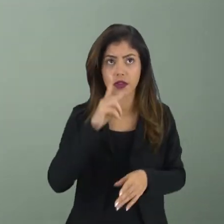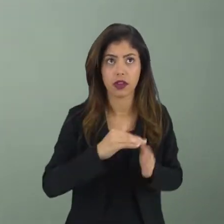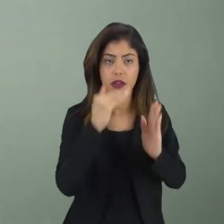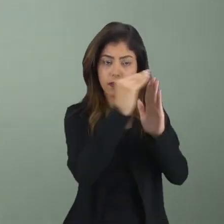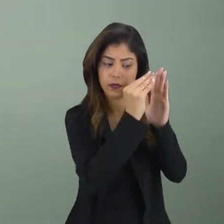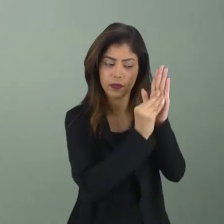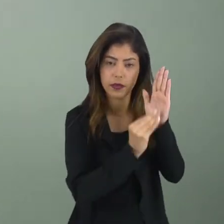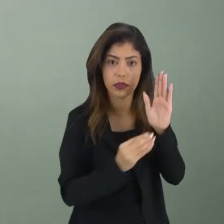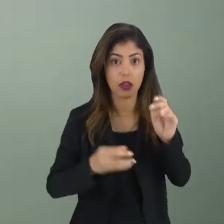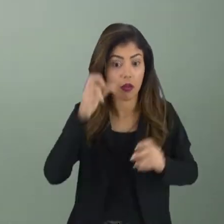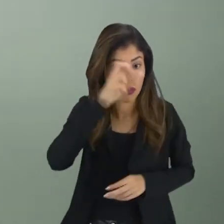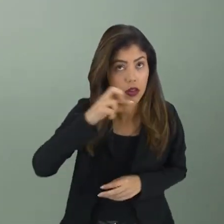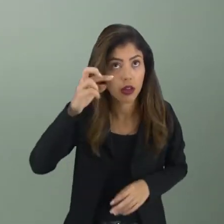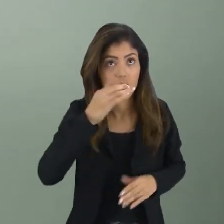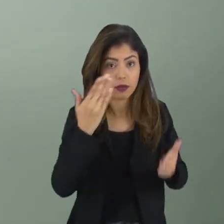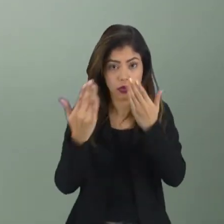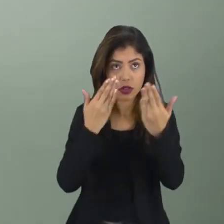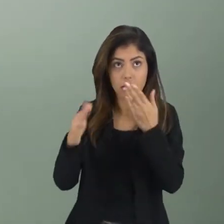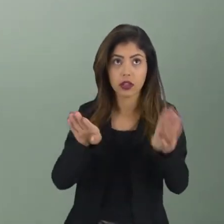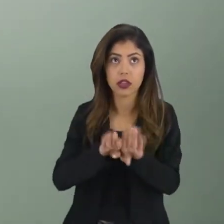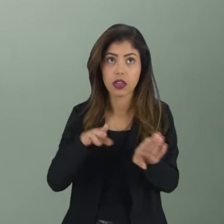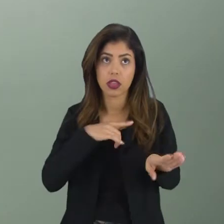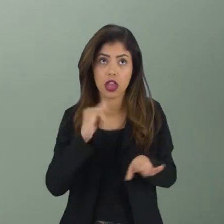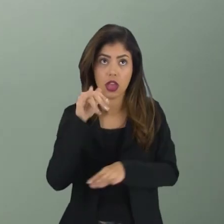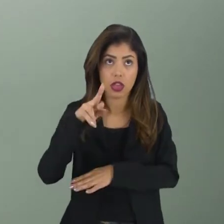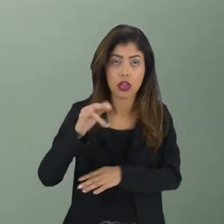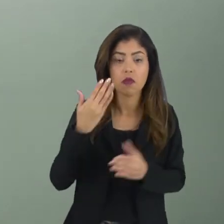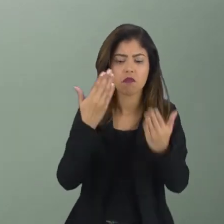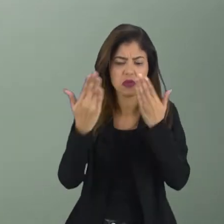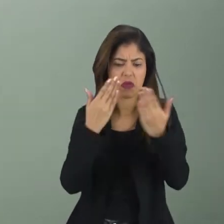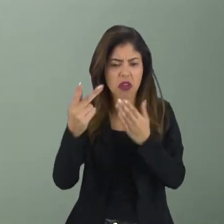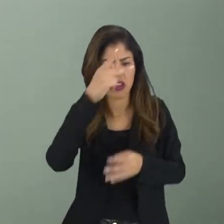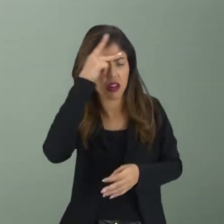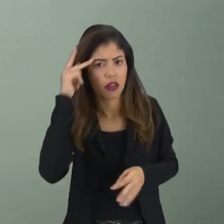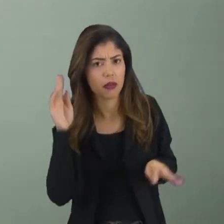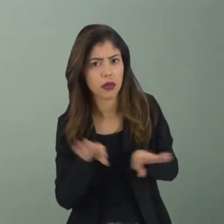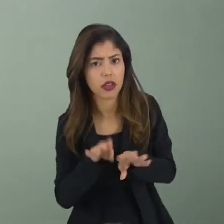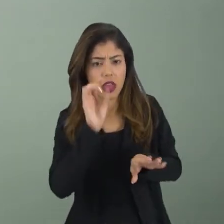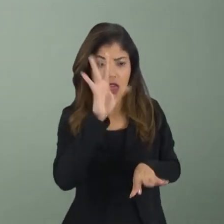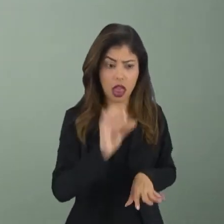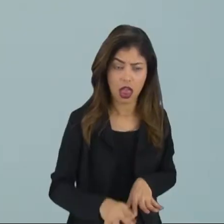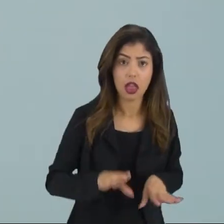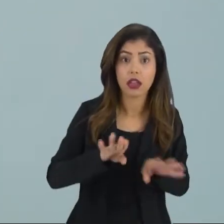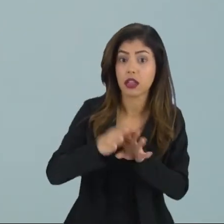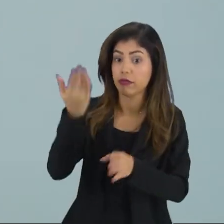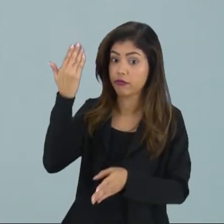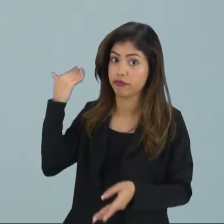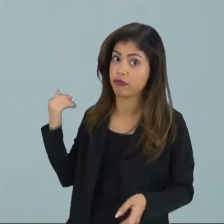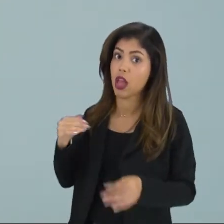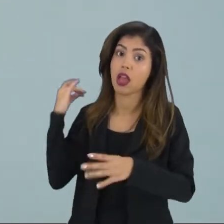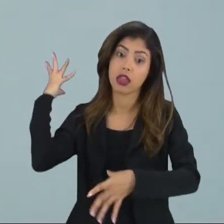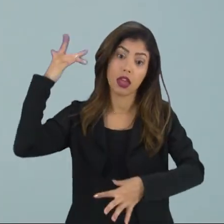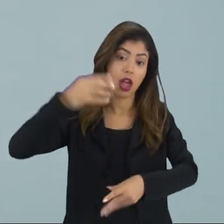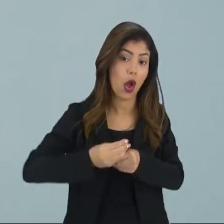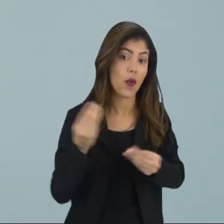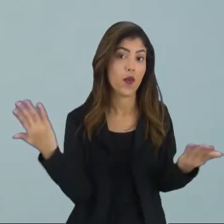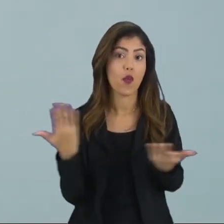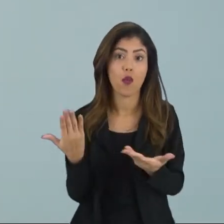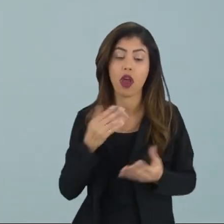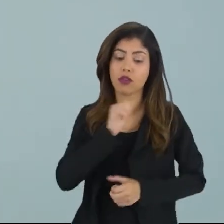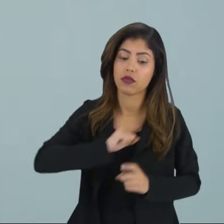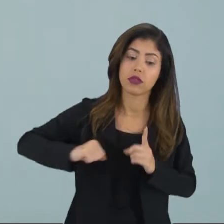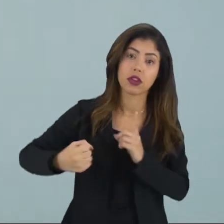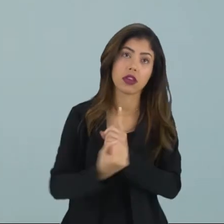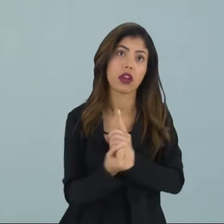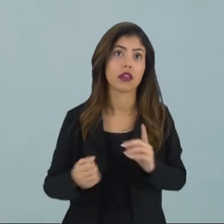uma análise psicológica, tá? Nós vamos ter um autor trabalhando muito com o psicológico daquele sujeito daquela época, retratando o seu tempo, a sociedade que ele